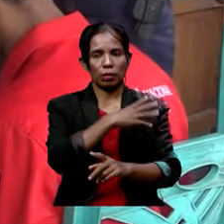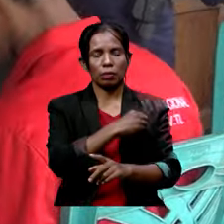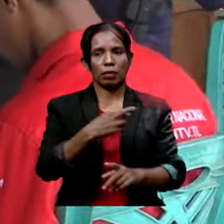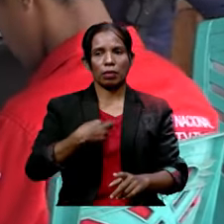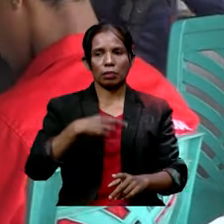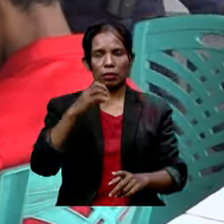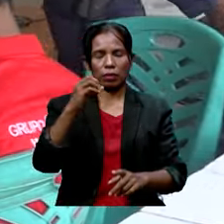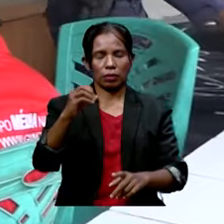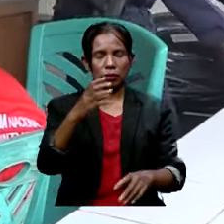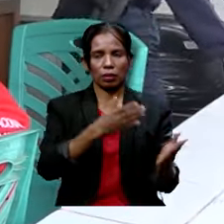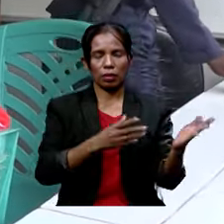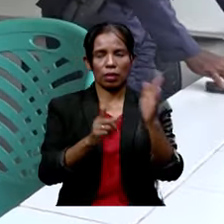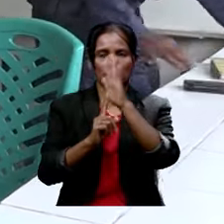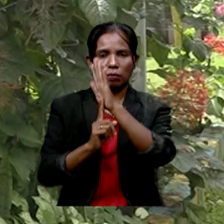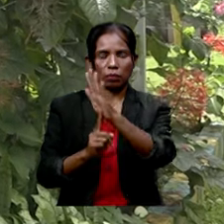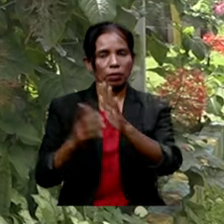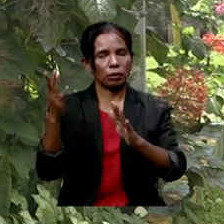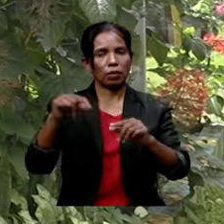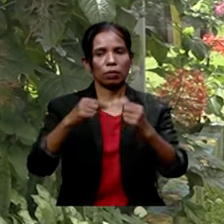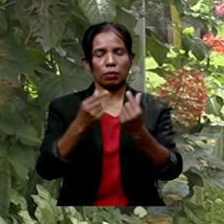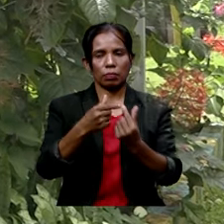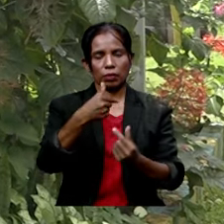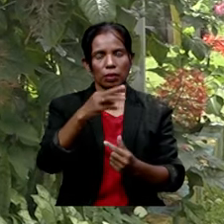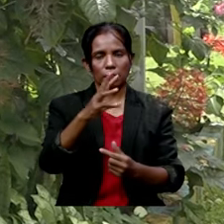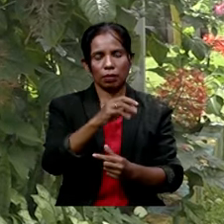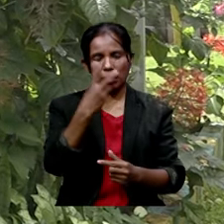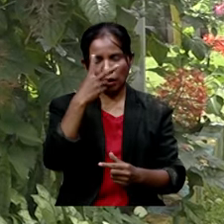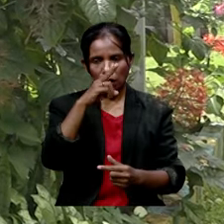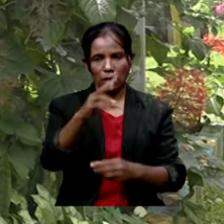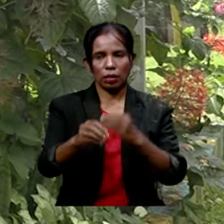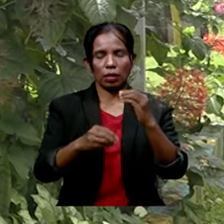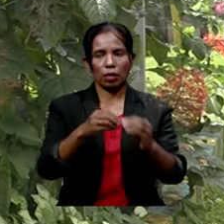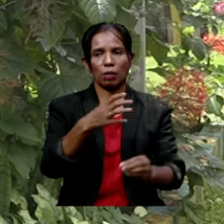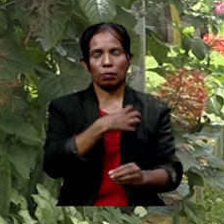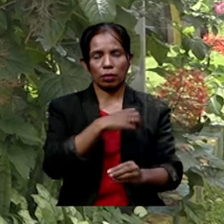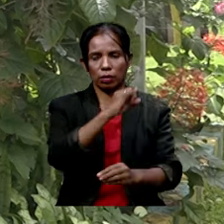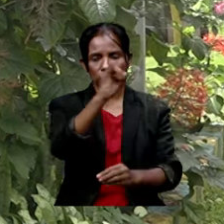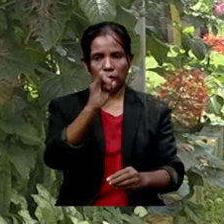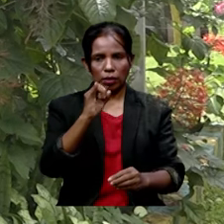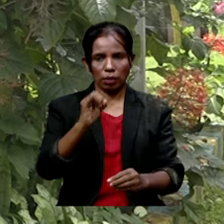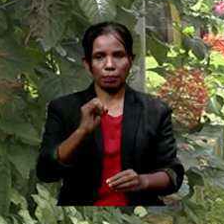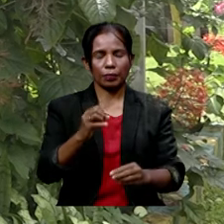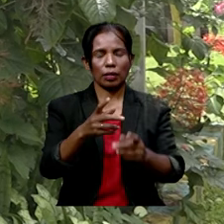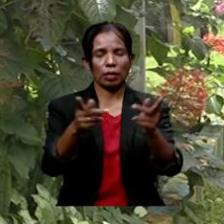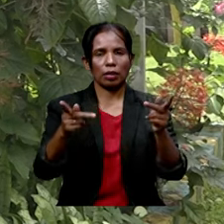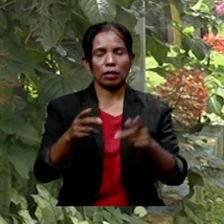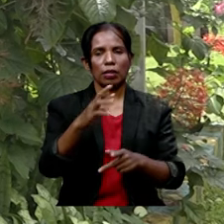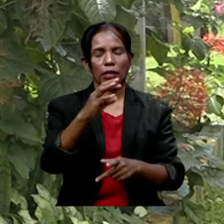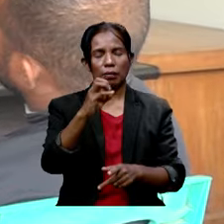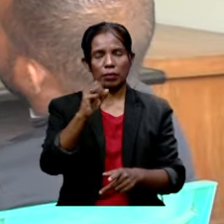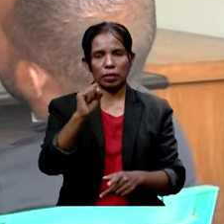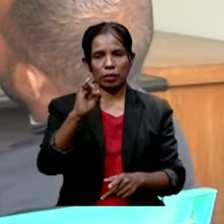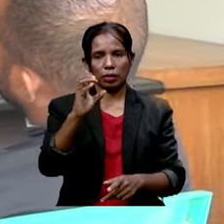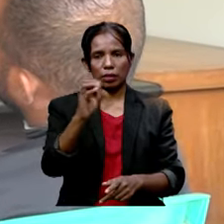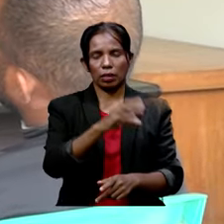dia tua queras ba ação refere. Equipas de men tenta ato confirma o polícia investigador posto administrativo remissio, mas